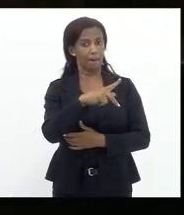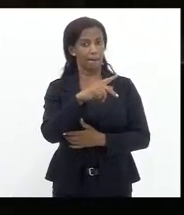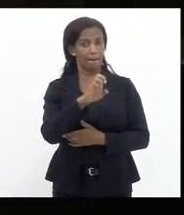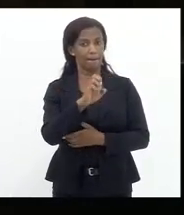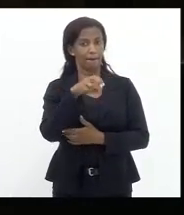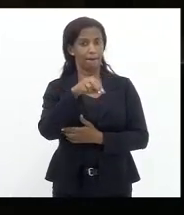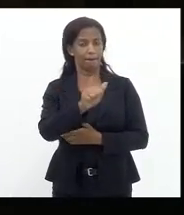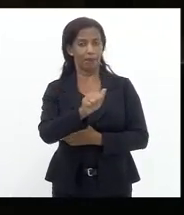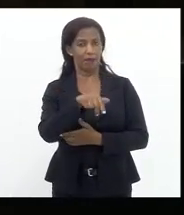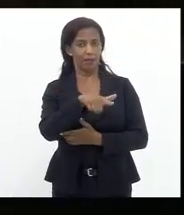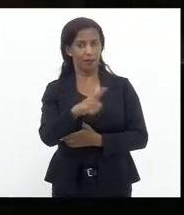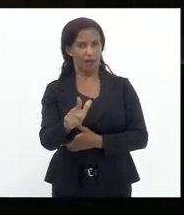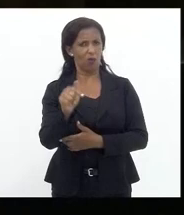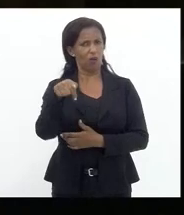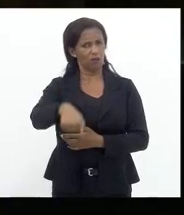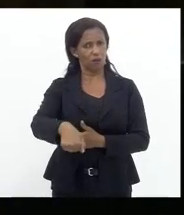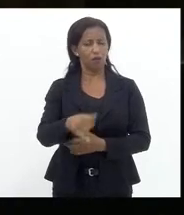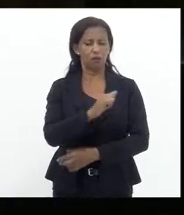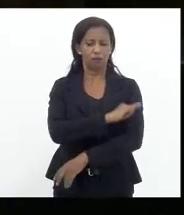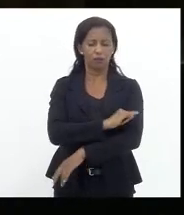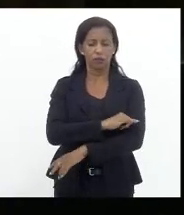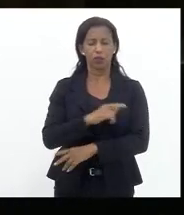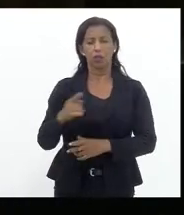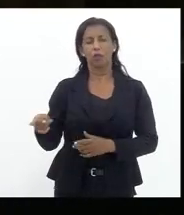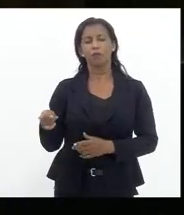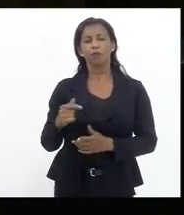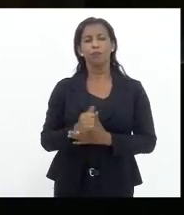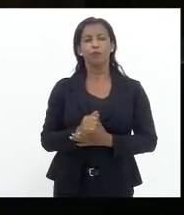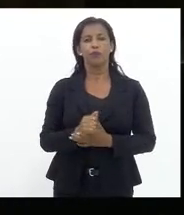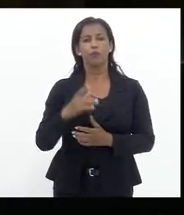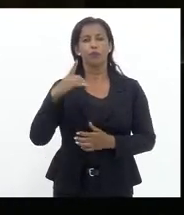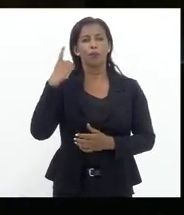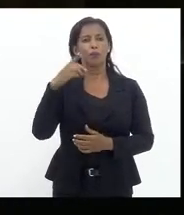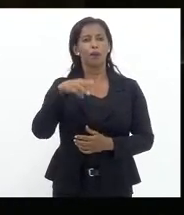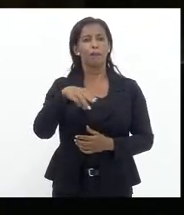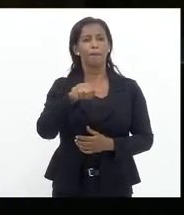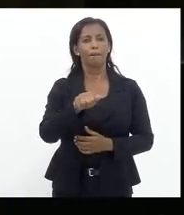deputado Max Lemos, e foi feito